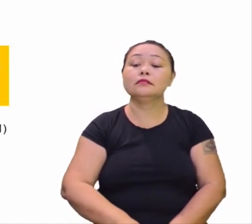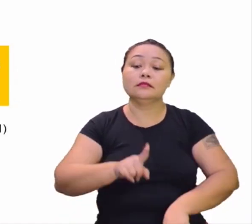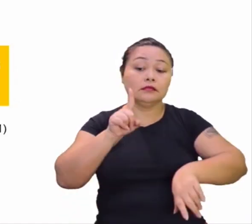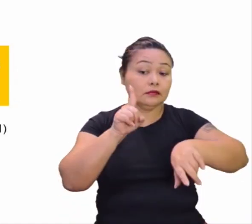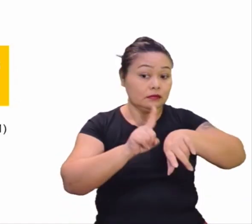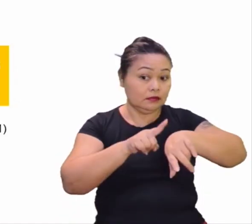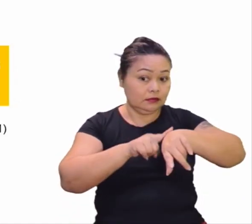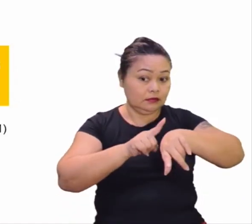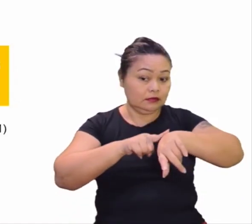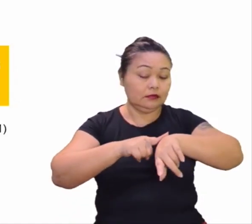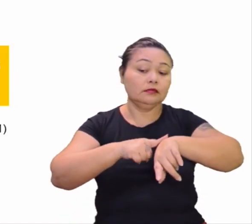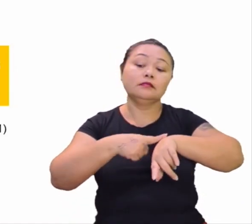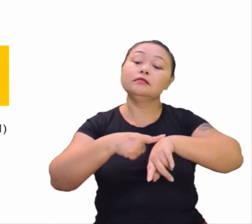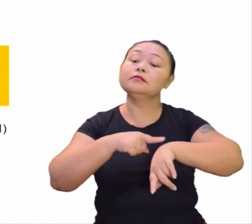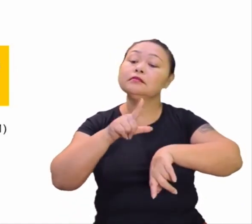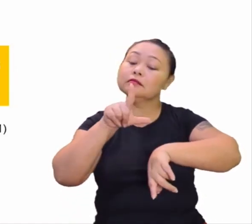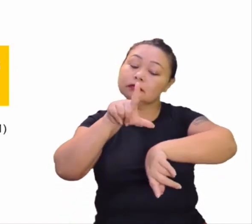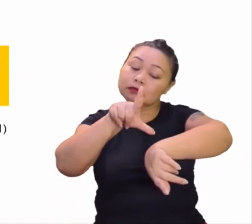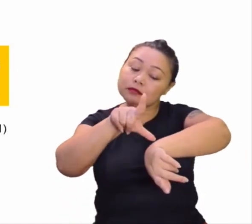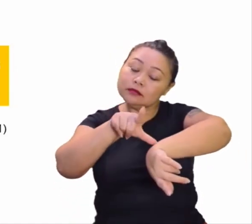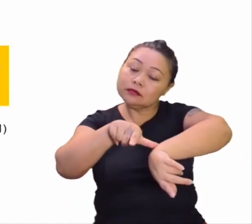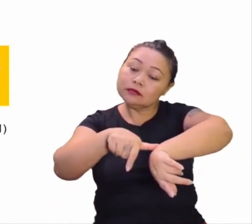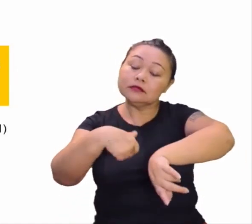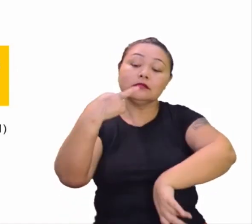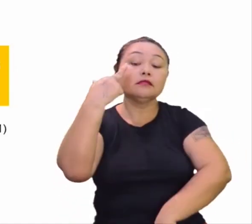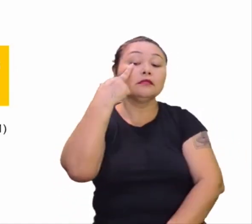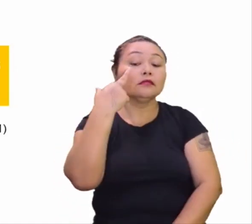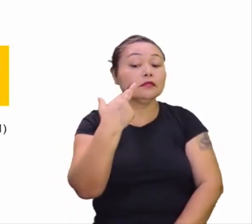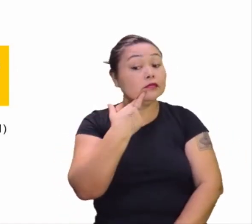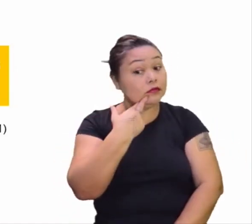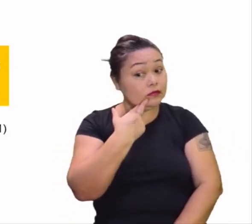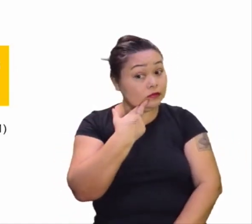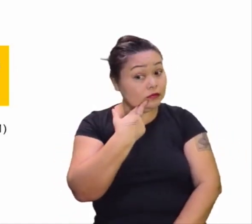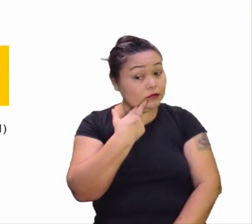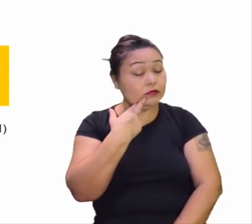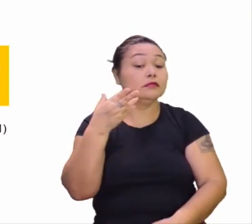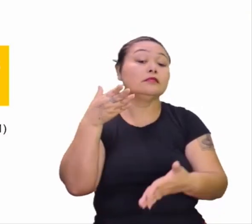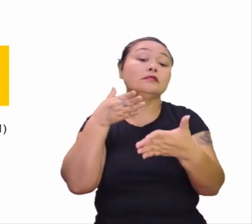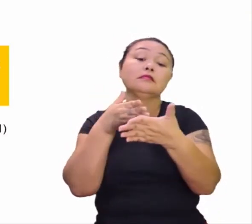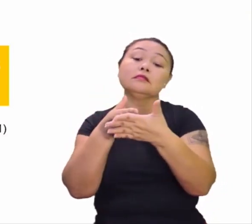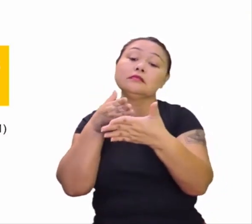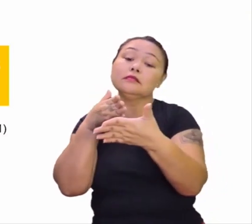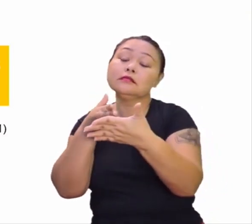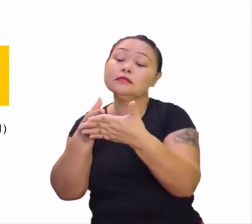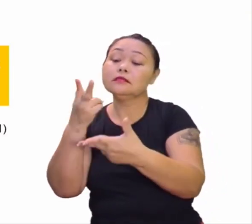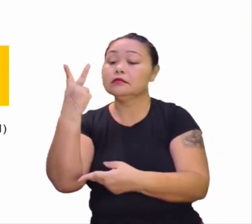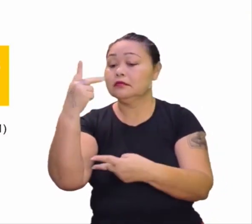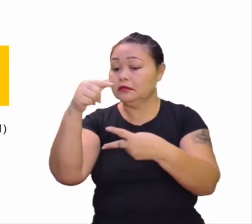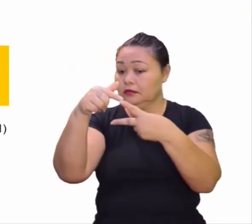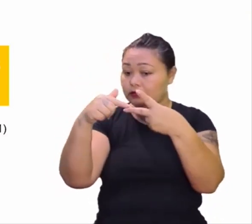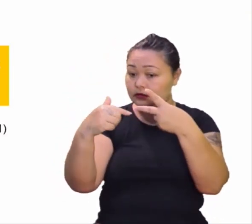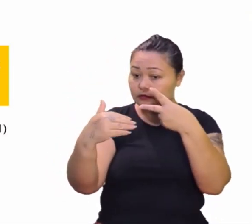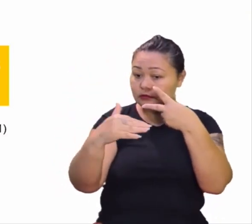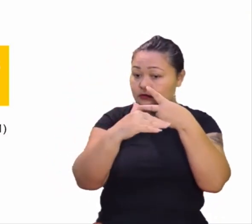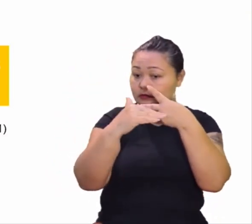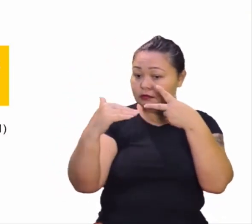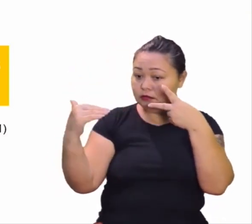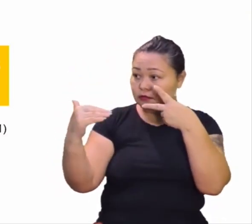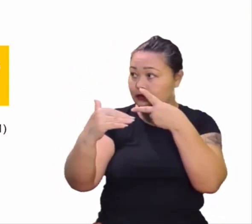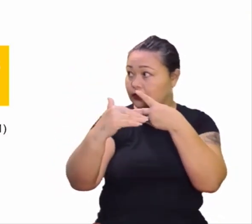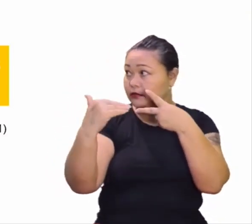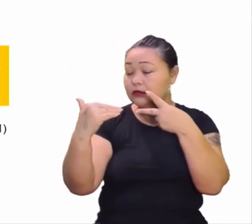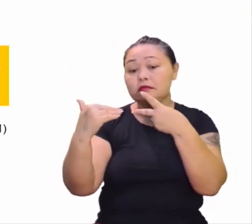Fuso horário de Rondônia. Então, fuso horário, galera, é delimitado por 2 meridianos.